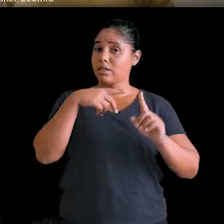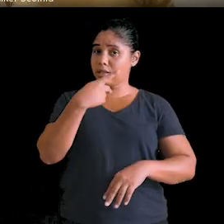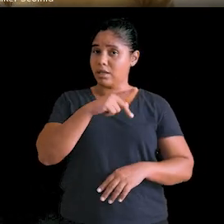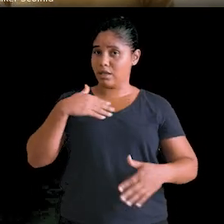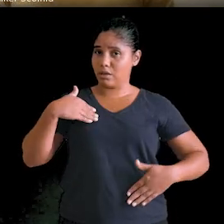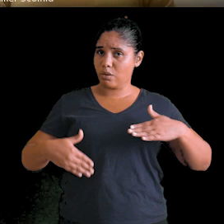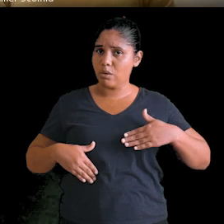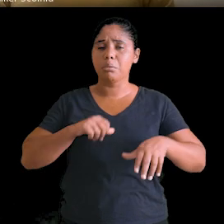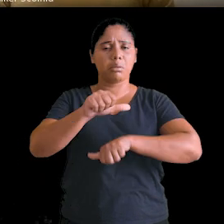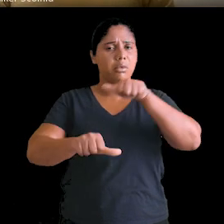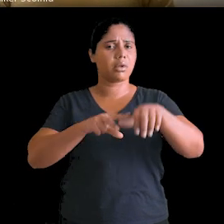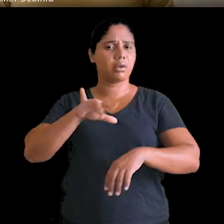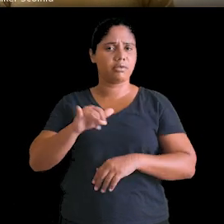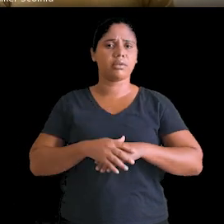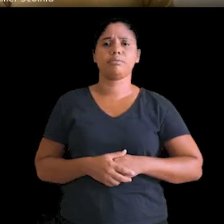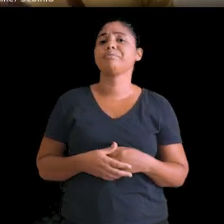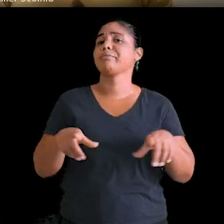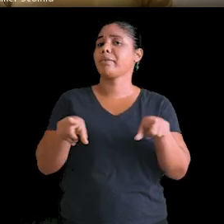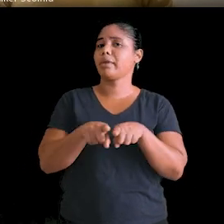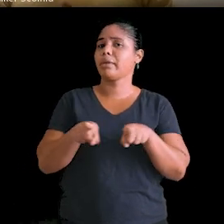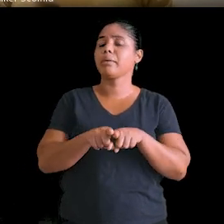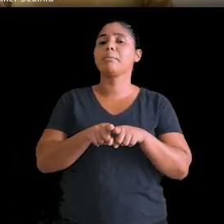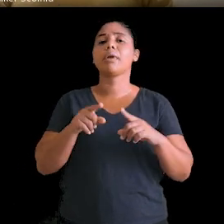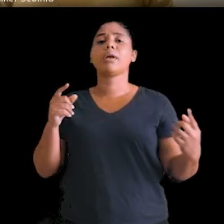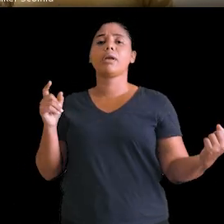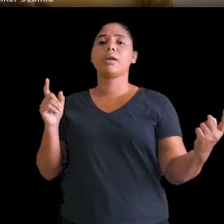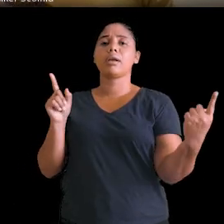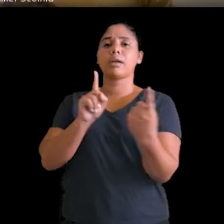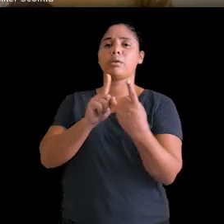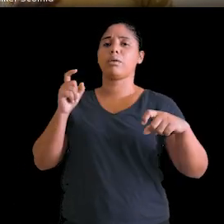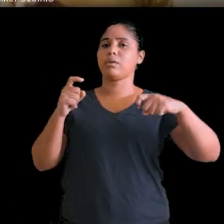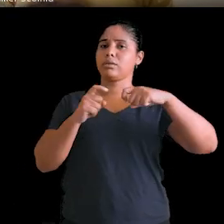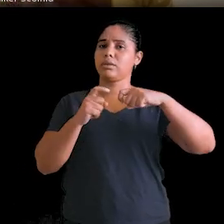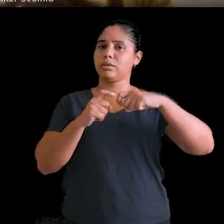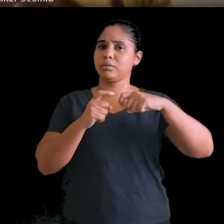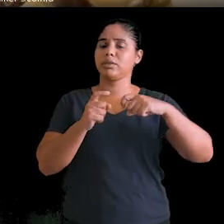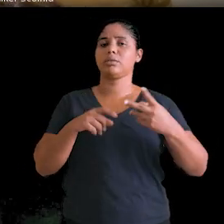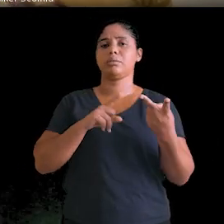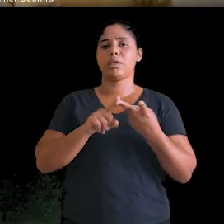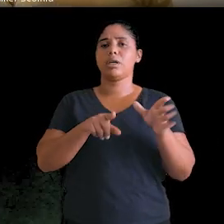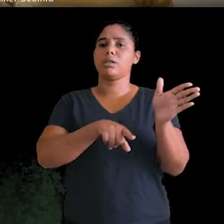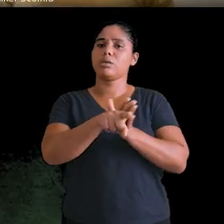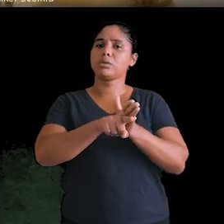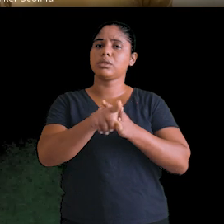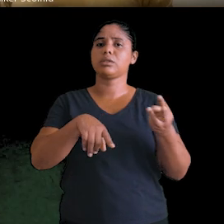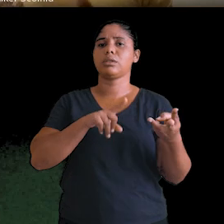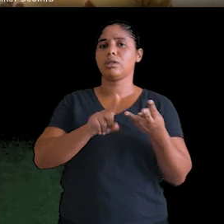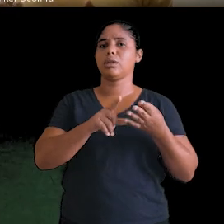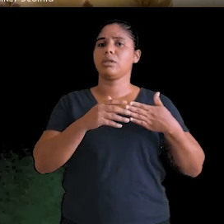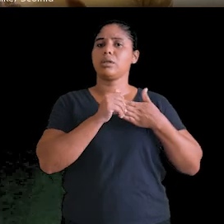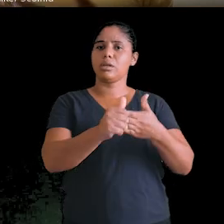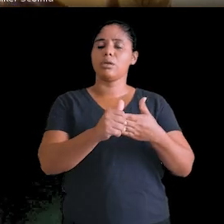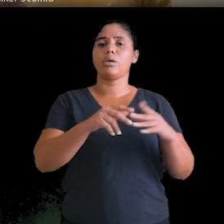tá? Aí temos também a questão da consulta, tá? Das consultas, exames e acompanhamento, que o